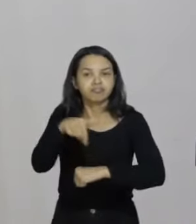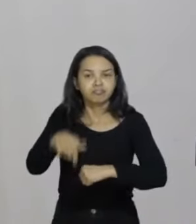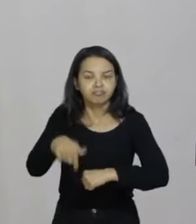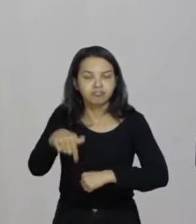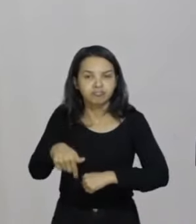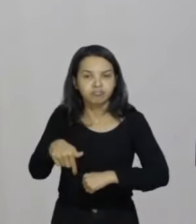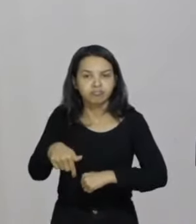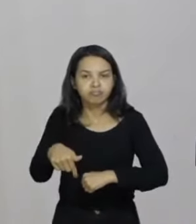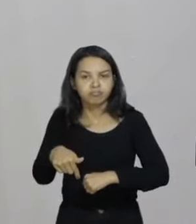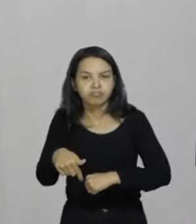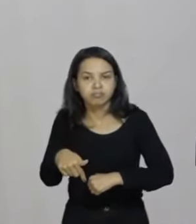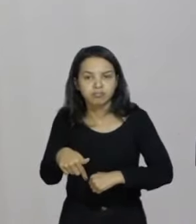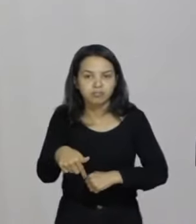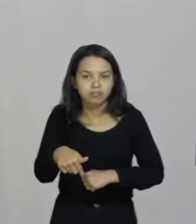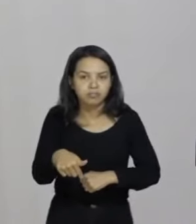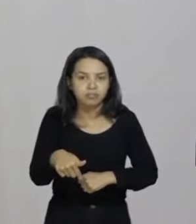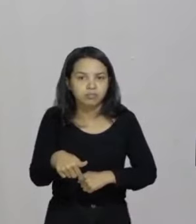Legislativa